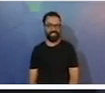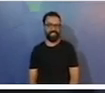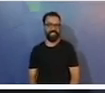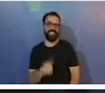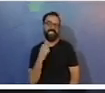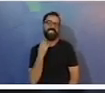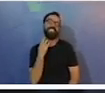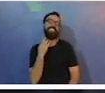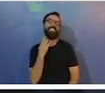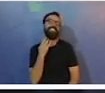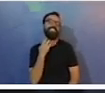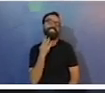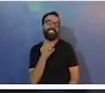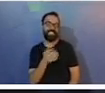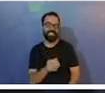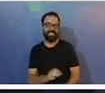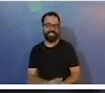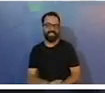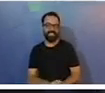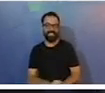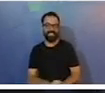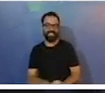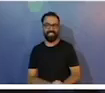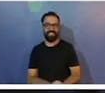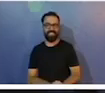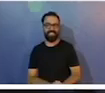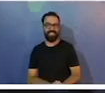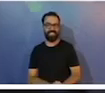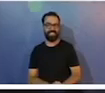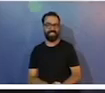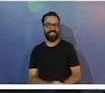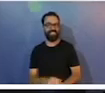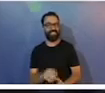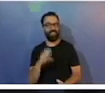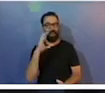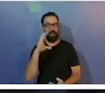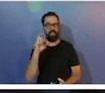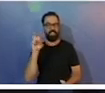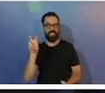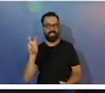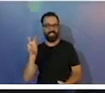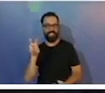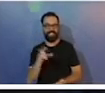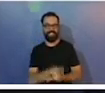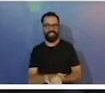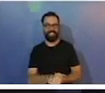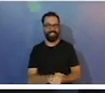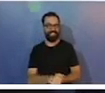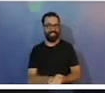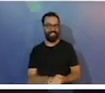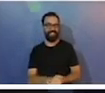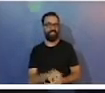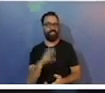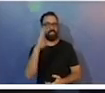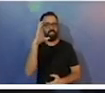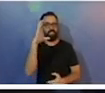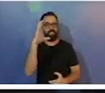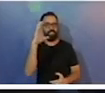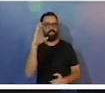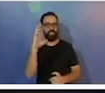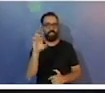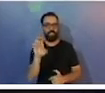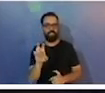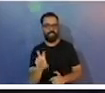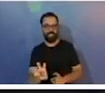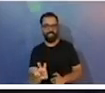no alfabeto. Vamos lá no C5. Olha lá, C, caminho até